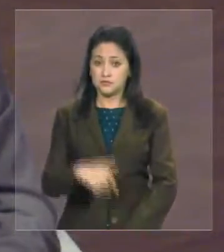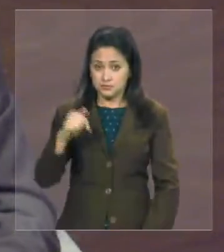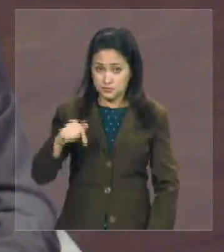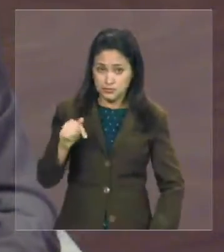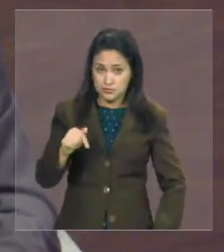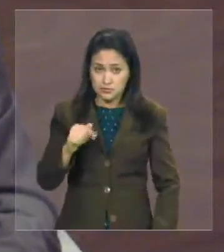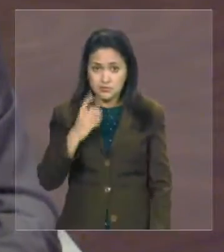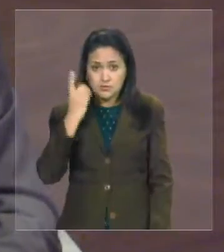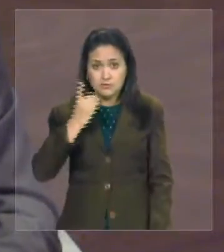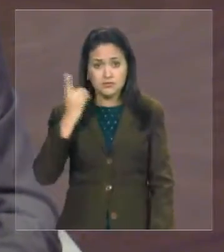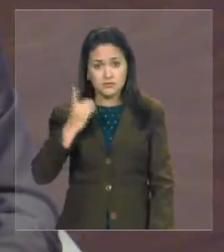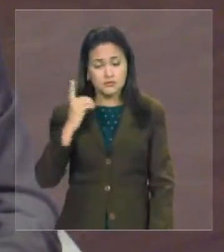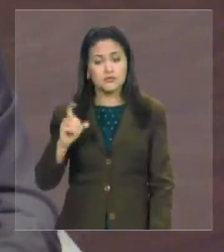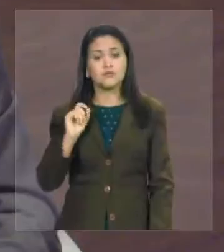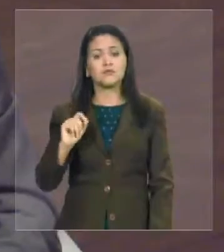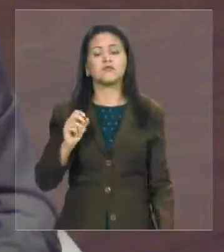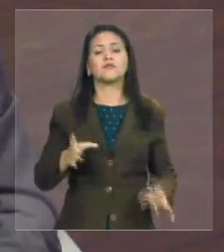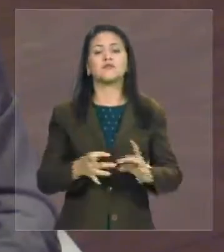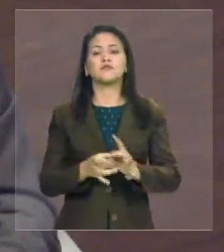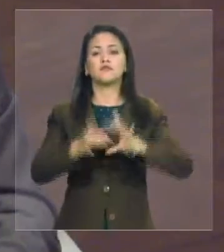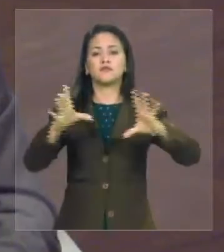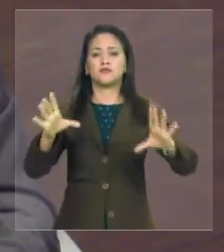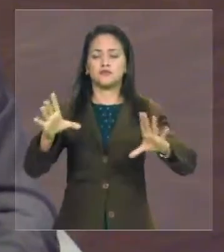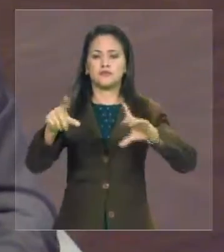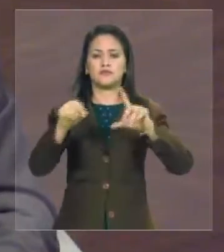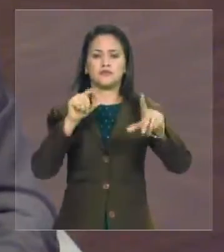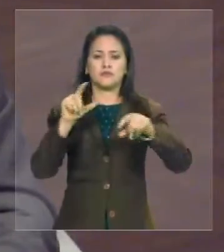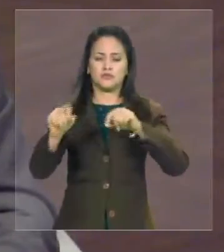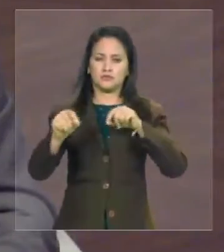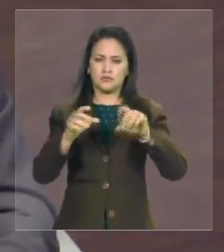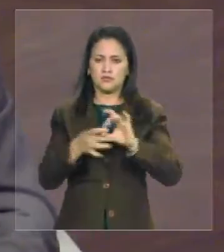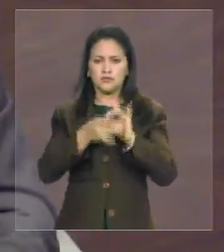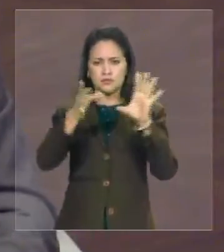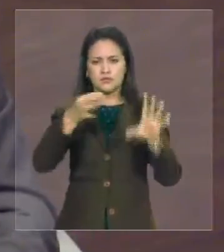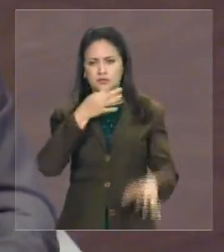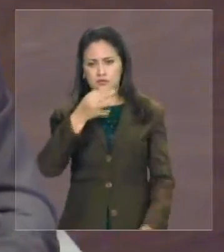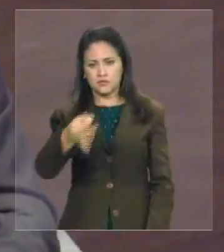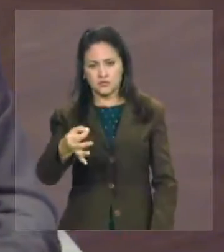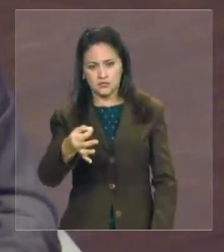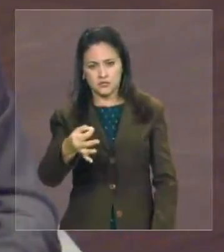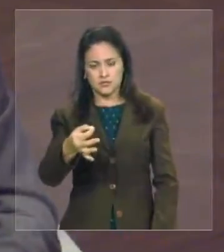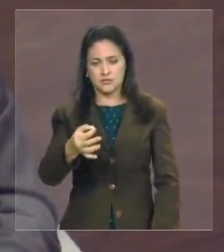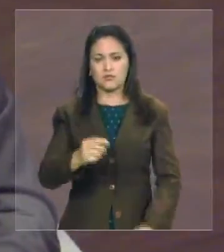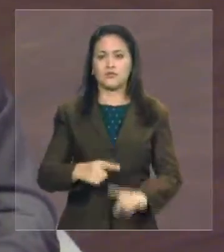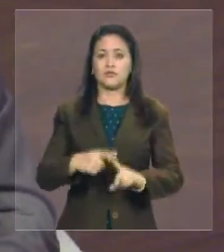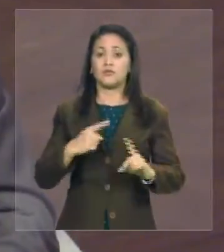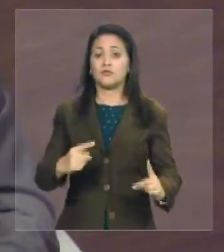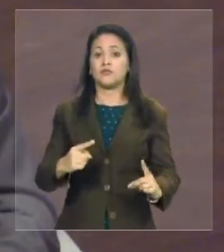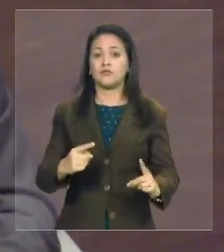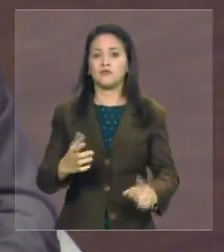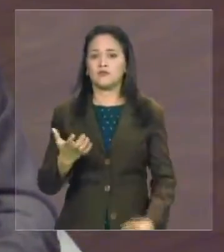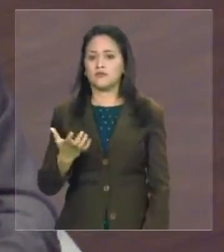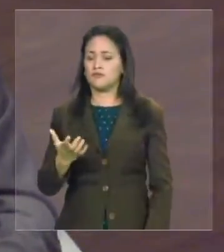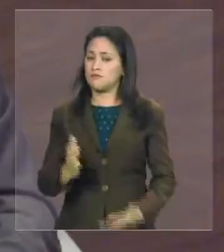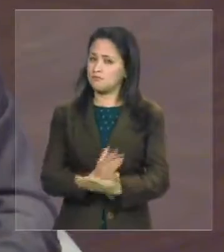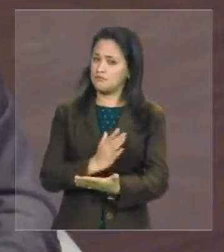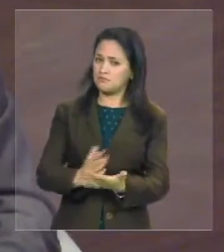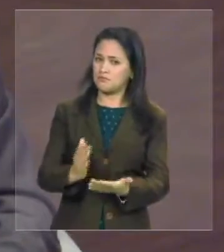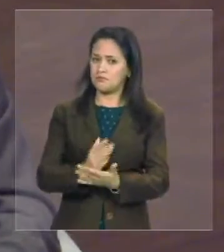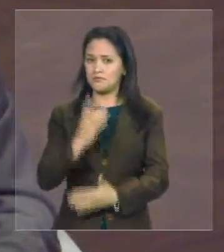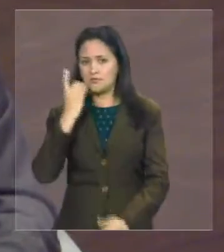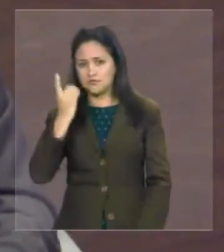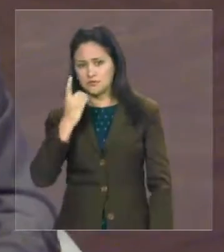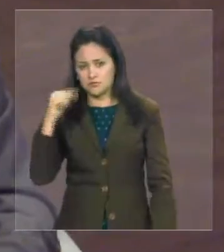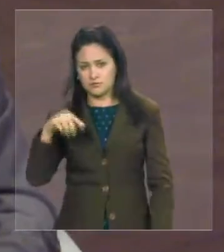é democrático, que é livre, mas não quer alguns deputados